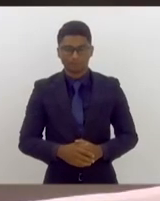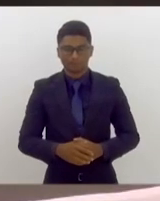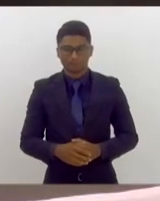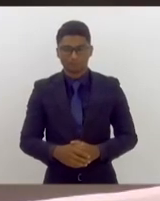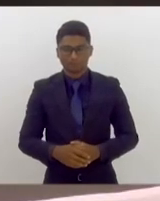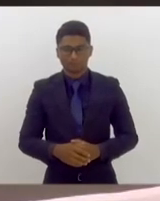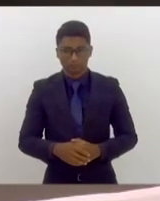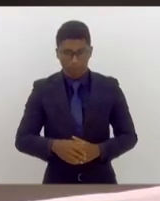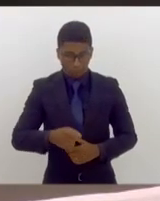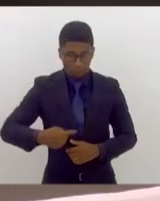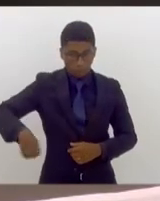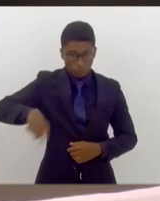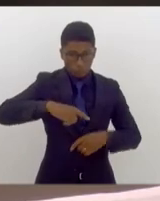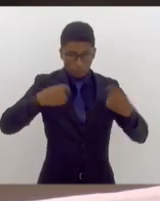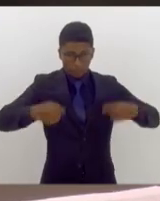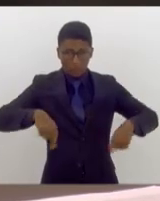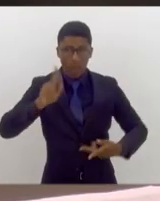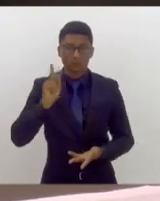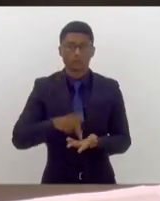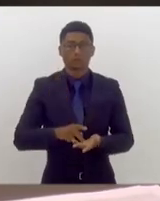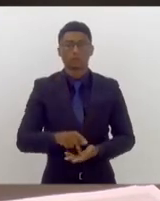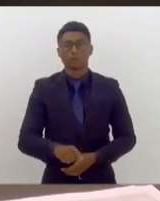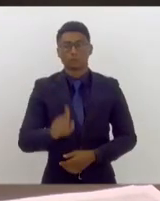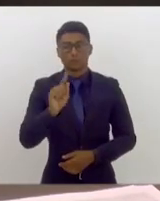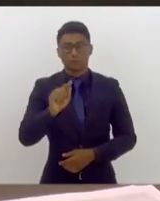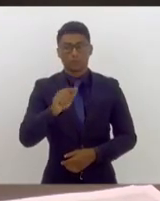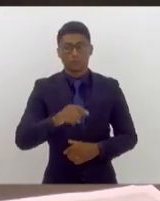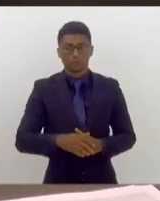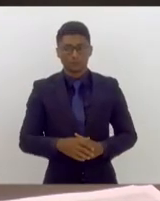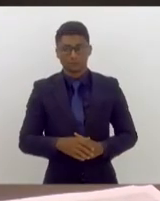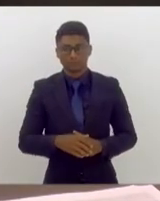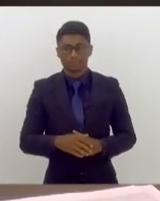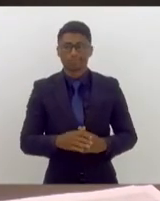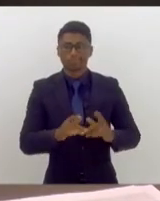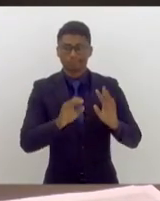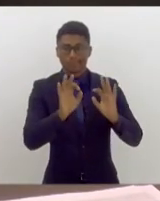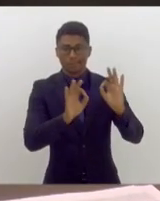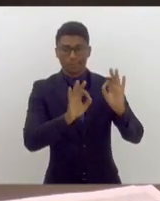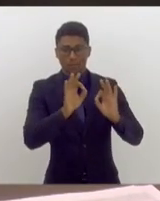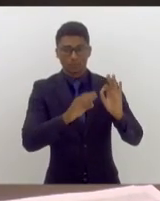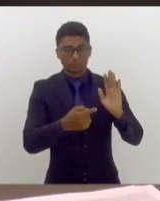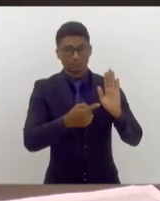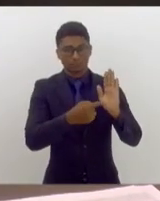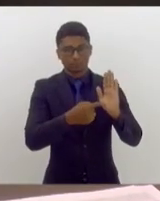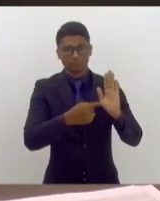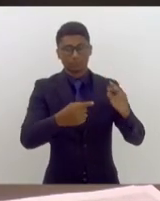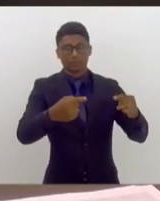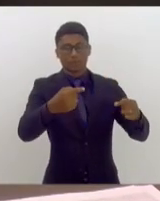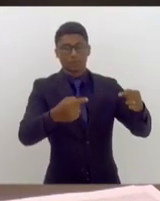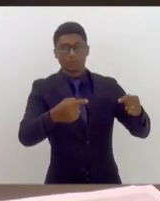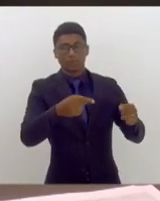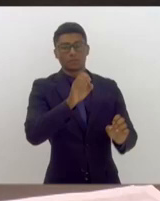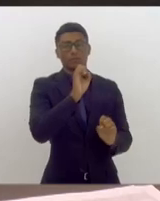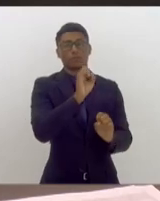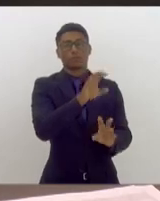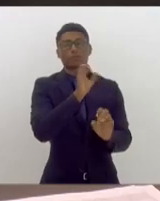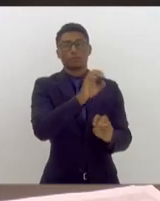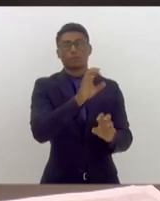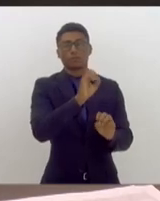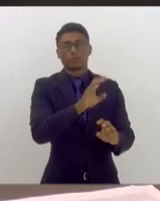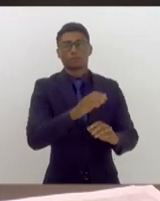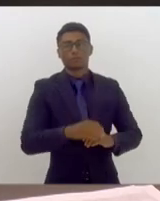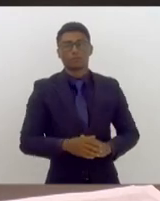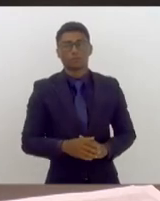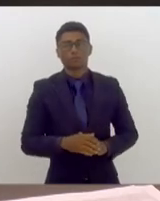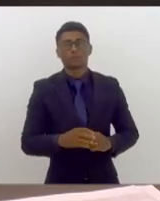precisamos realmente é de um plano com uma política educacional voltada totalmente para